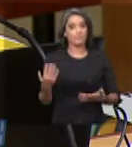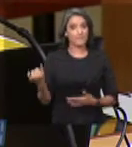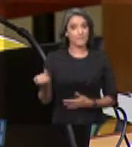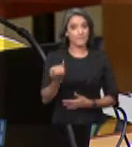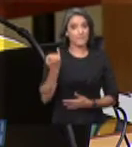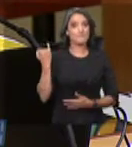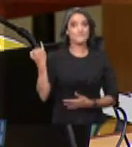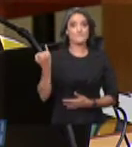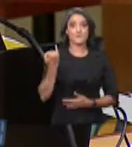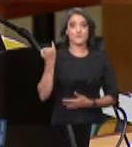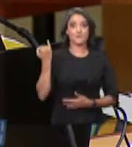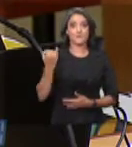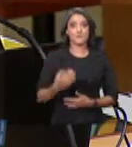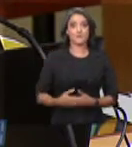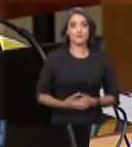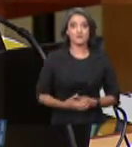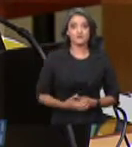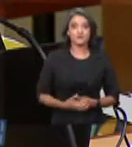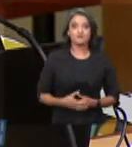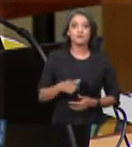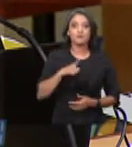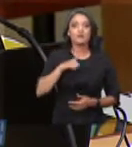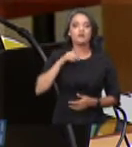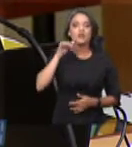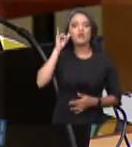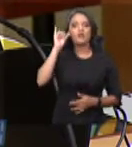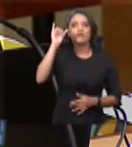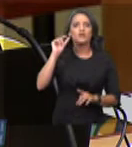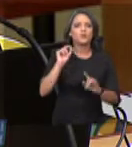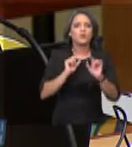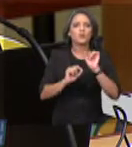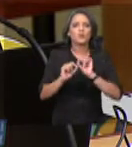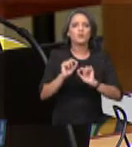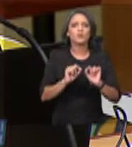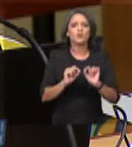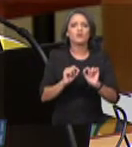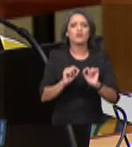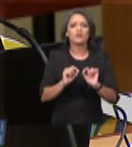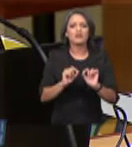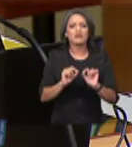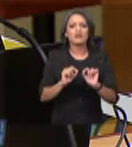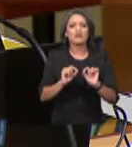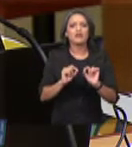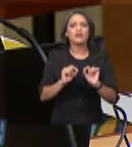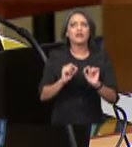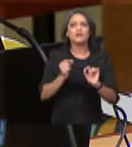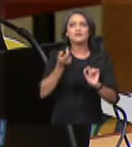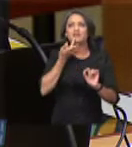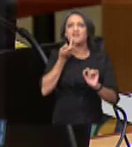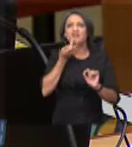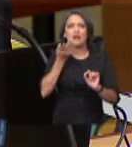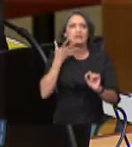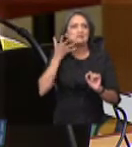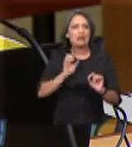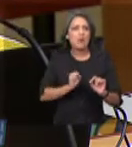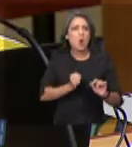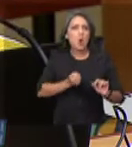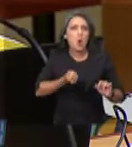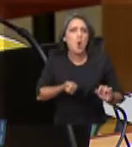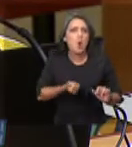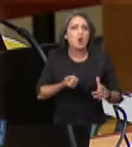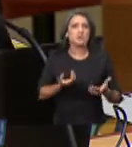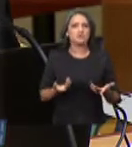importante para evitarmos esse esse discurso de ódio